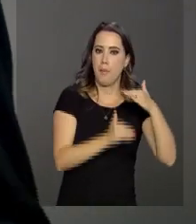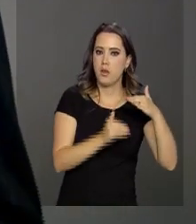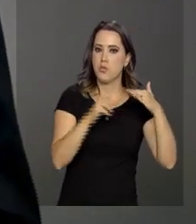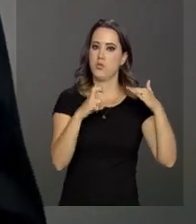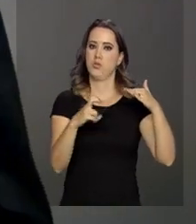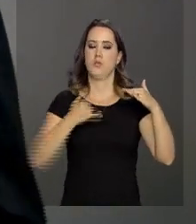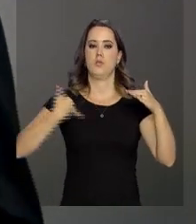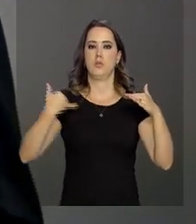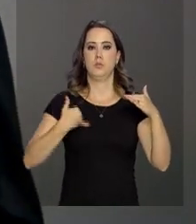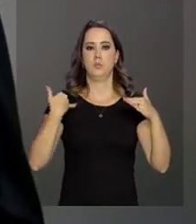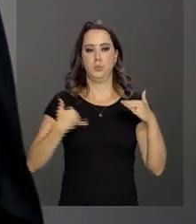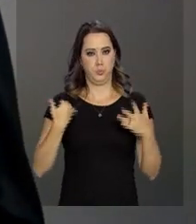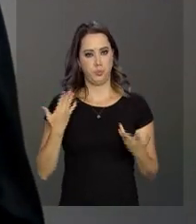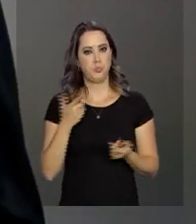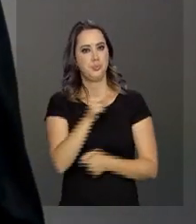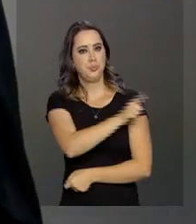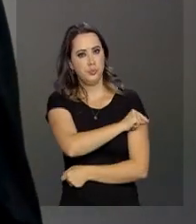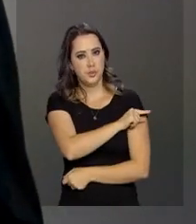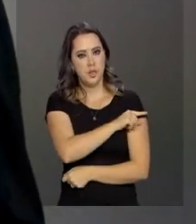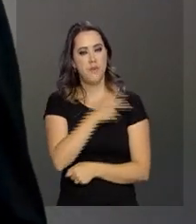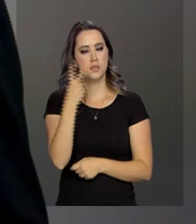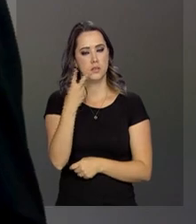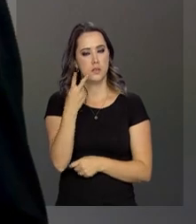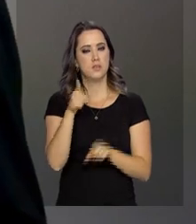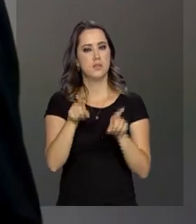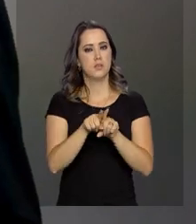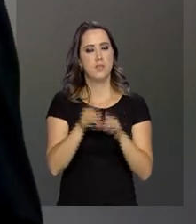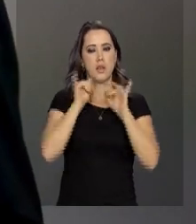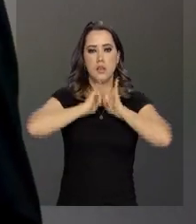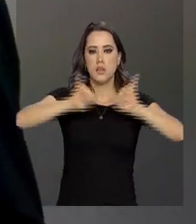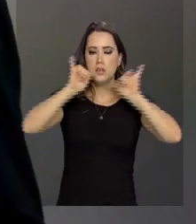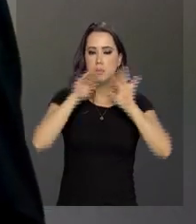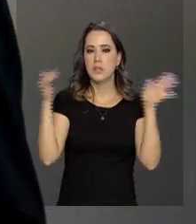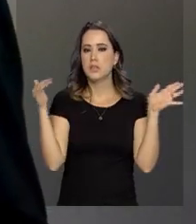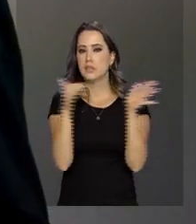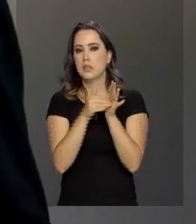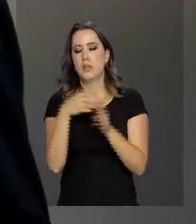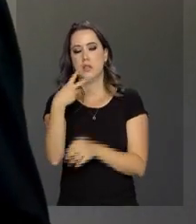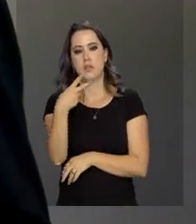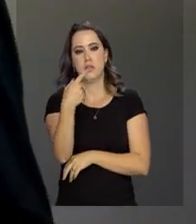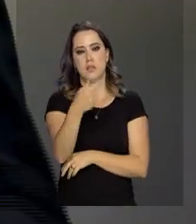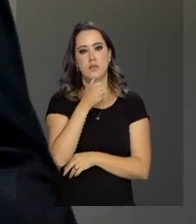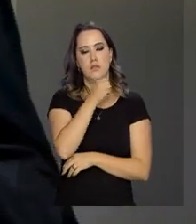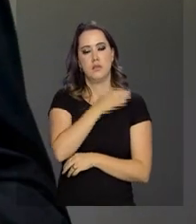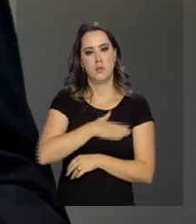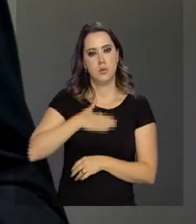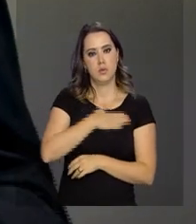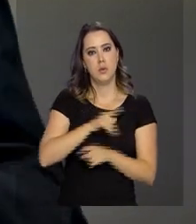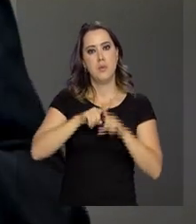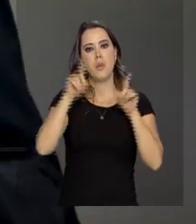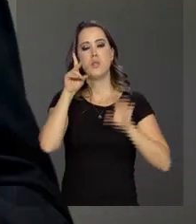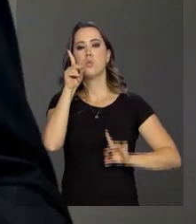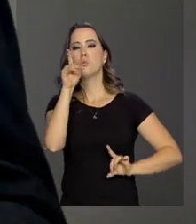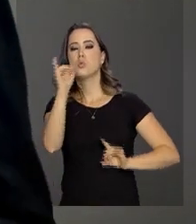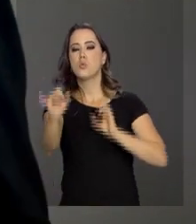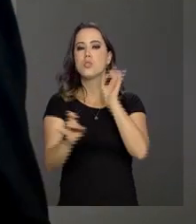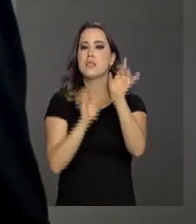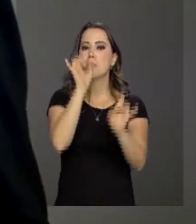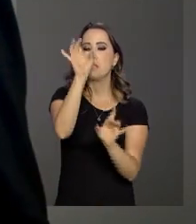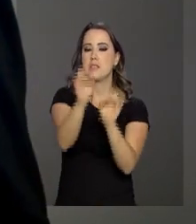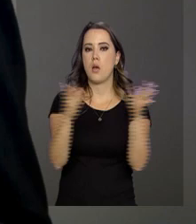pólio eo sarampo a campanha nacional vai até o dia 31 de agosto mas o dia d da vacinação